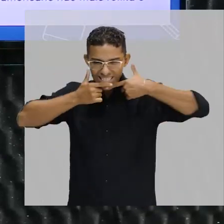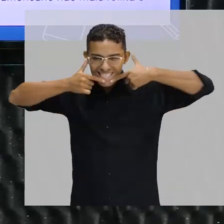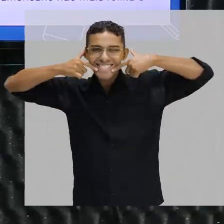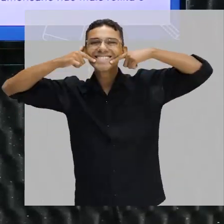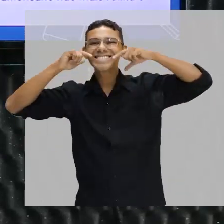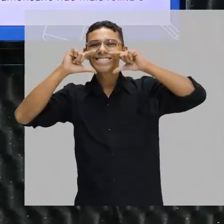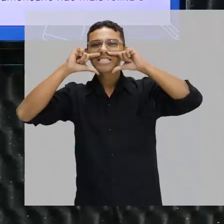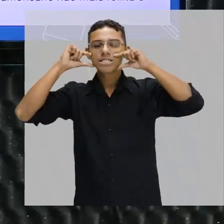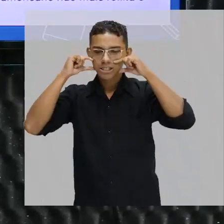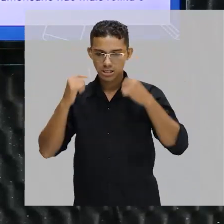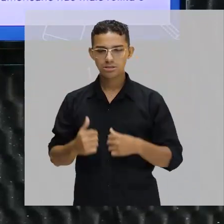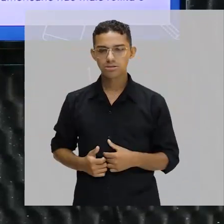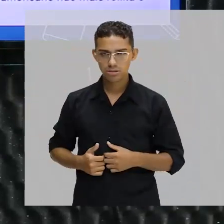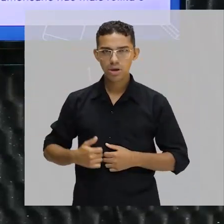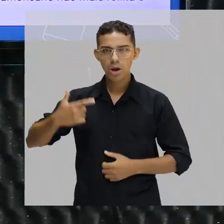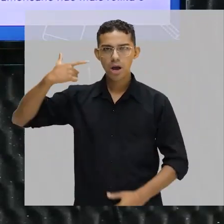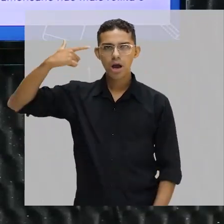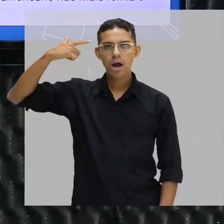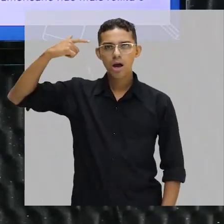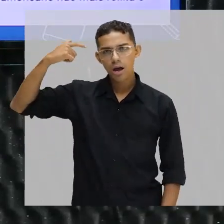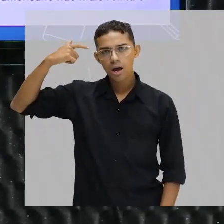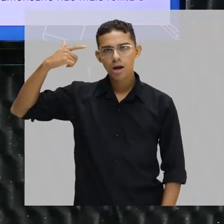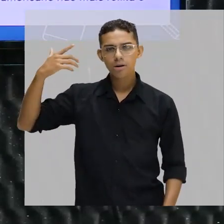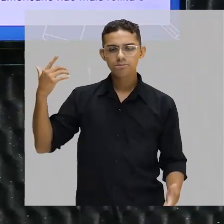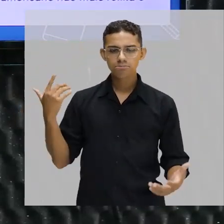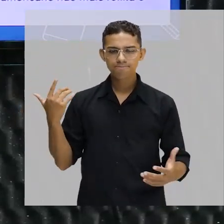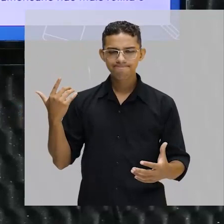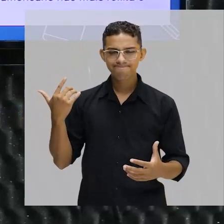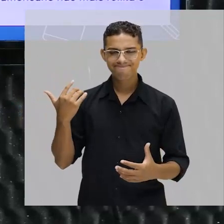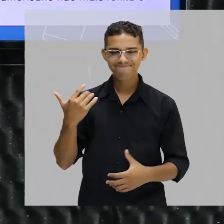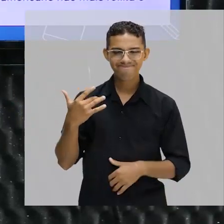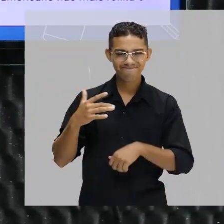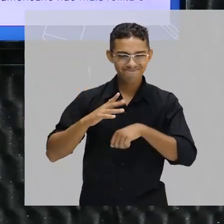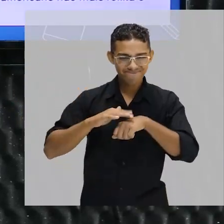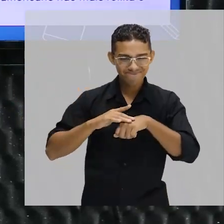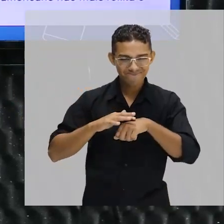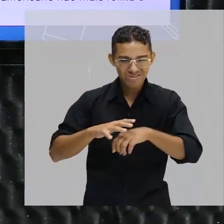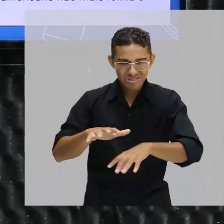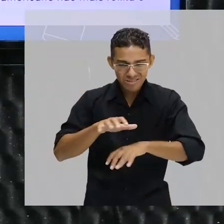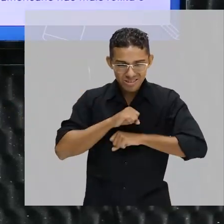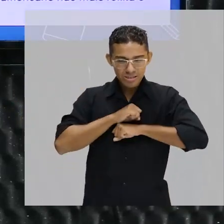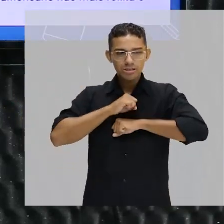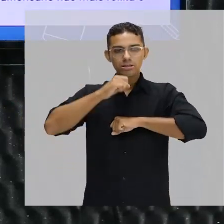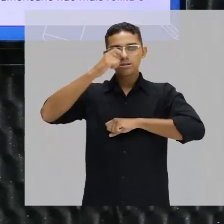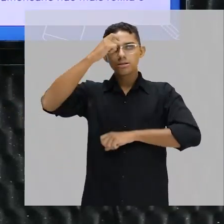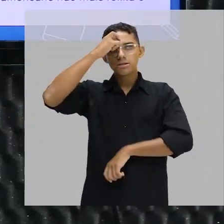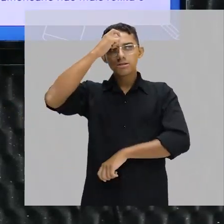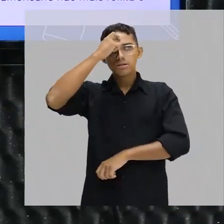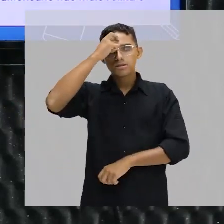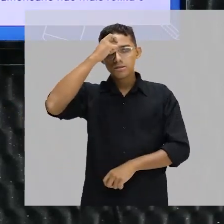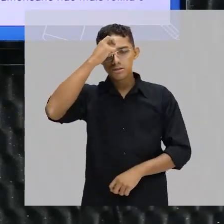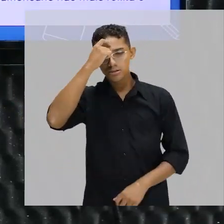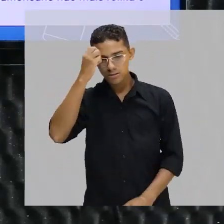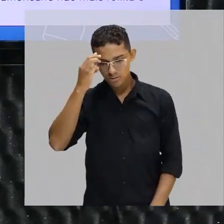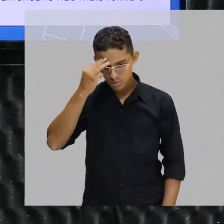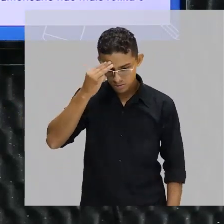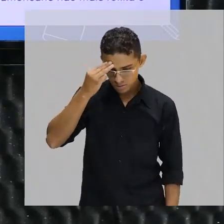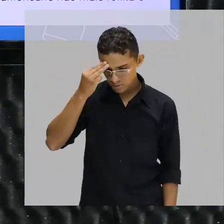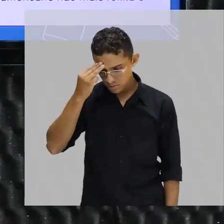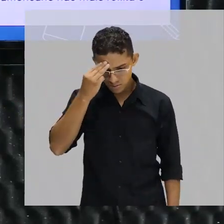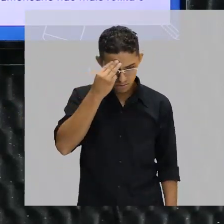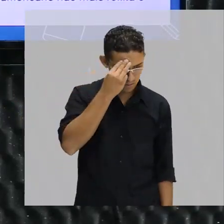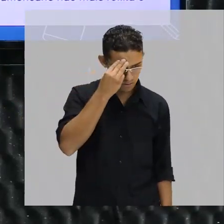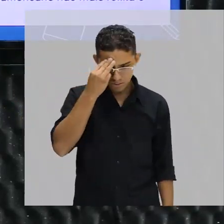de quê? Sobre a saúde mental. Ela pega um aspecto que é lá de um personagem que é bastante conhecido e ela traz uma